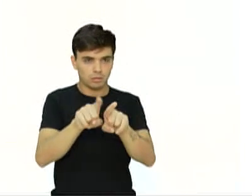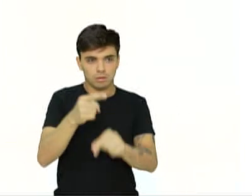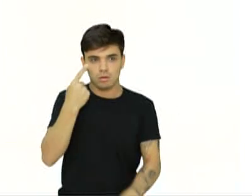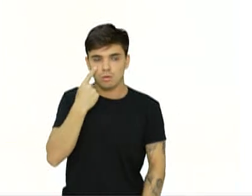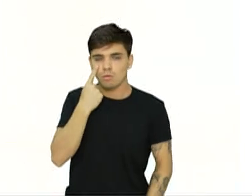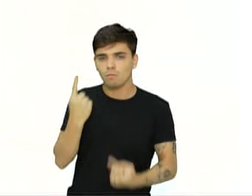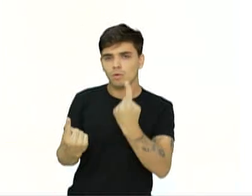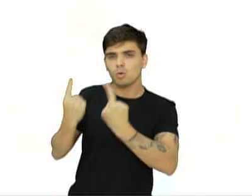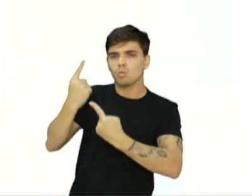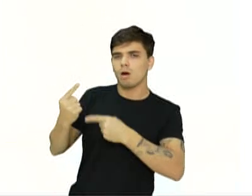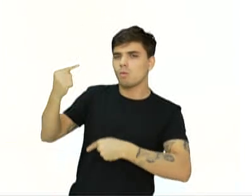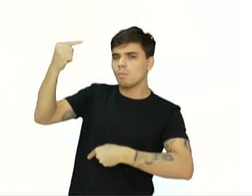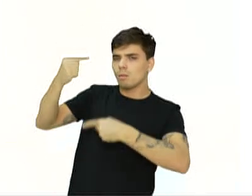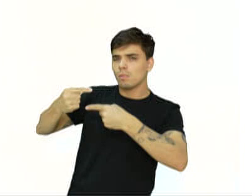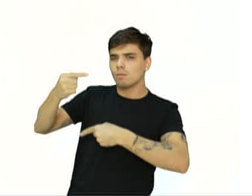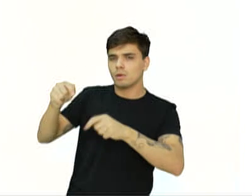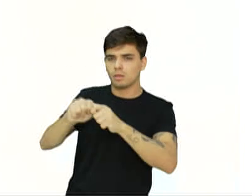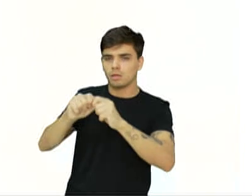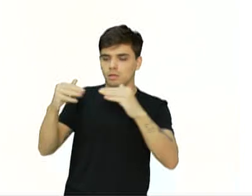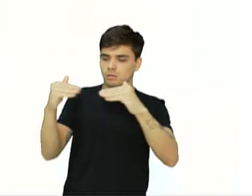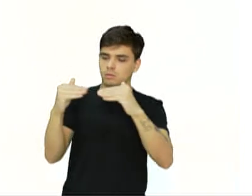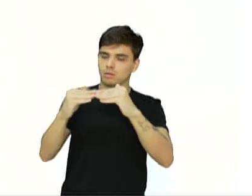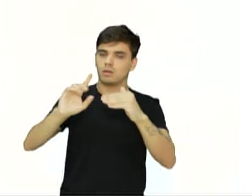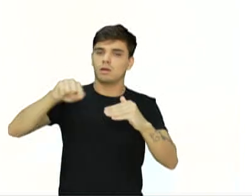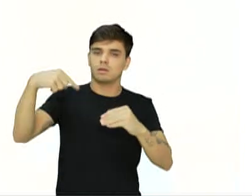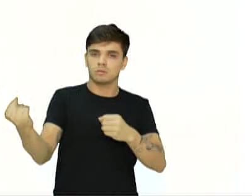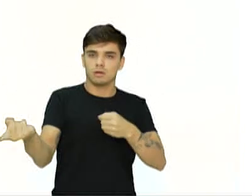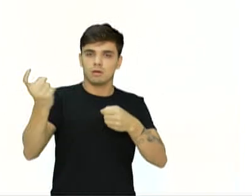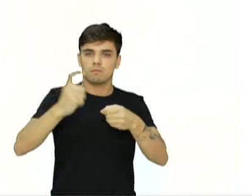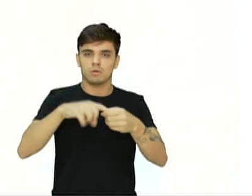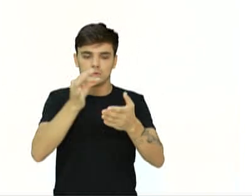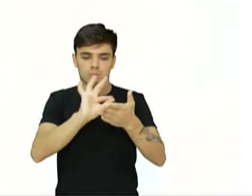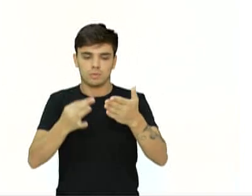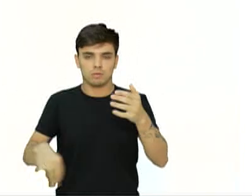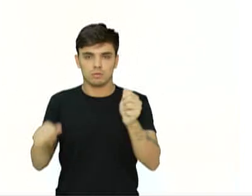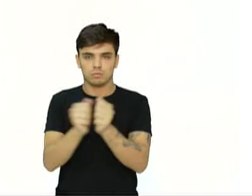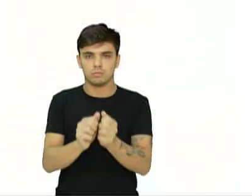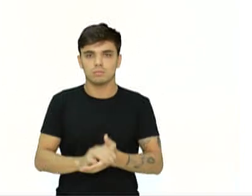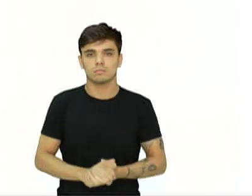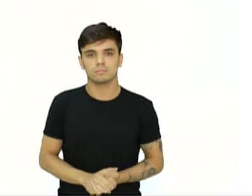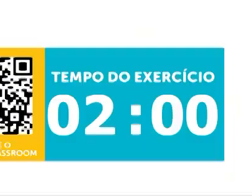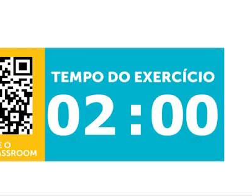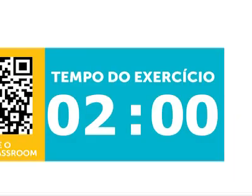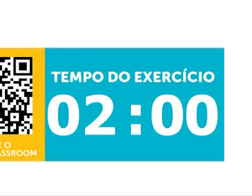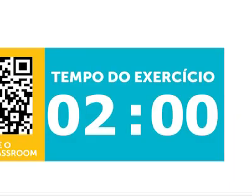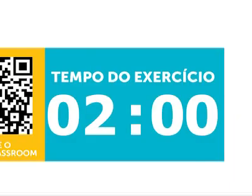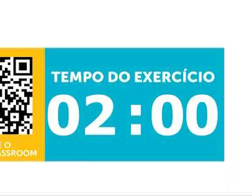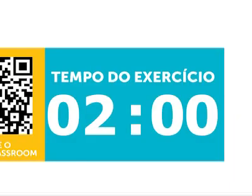aí qual dessas faz mais sentido e daqui a pouquinho a gente volta com a resposta.